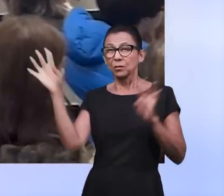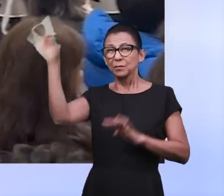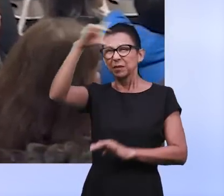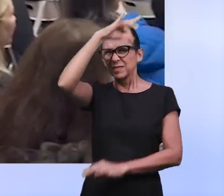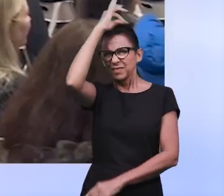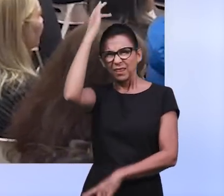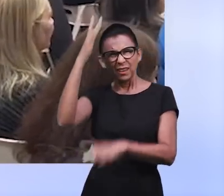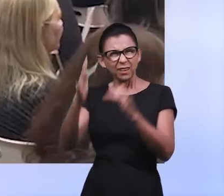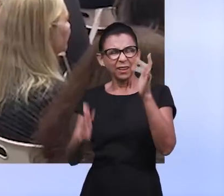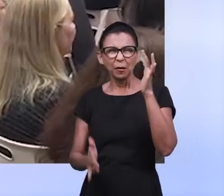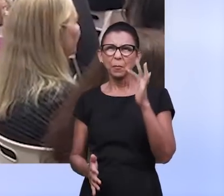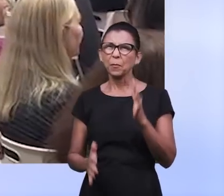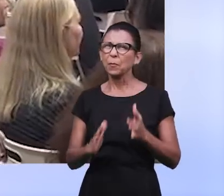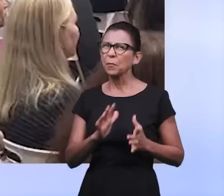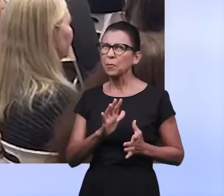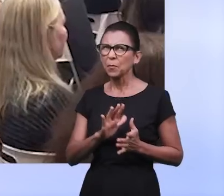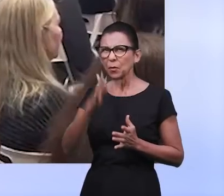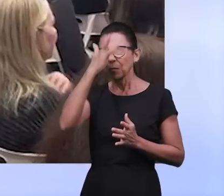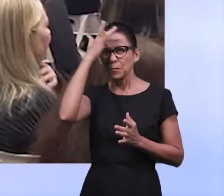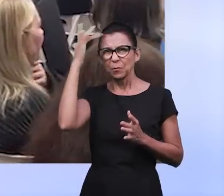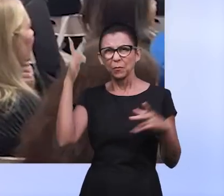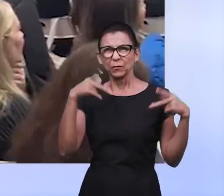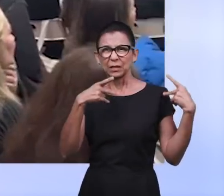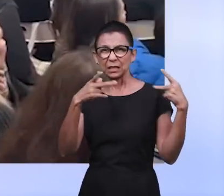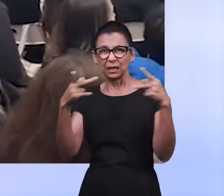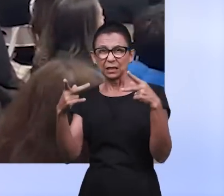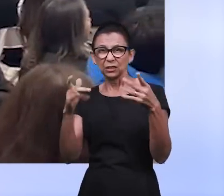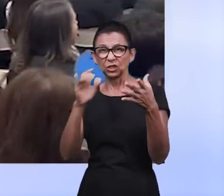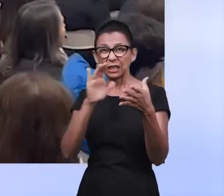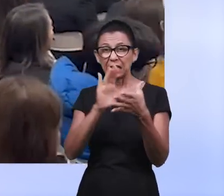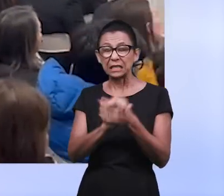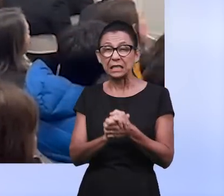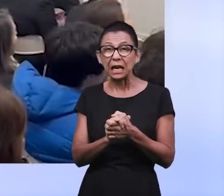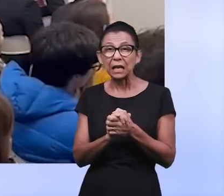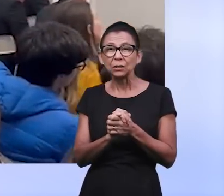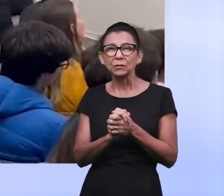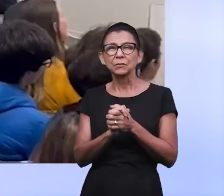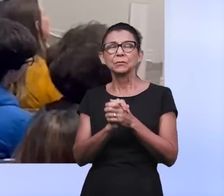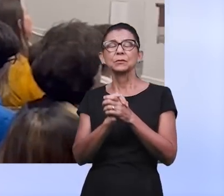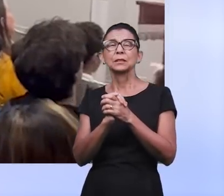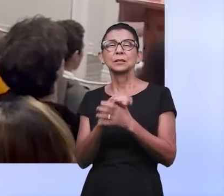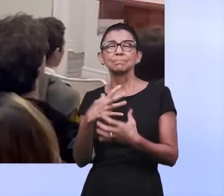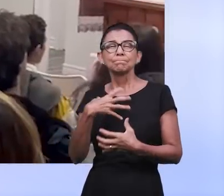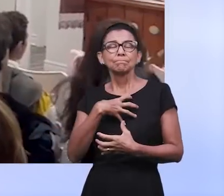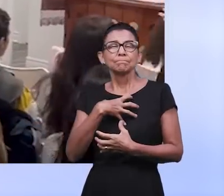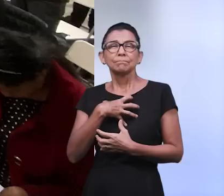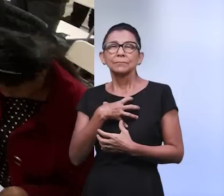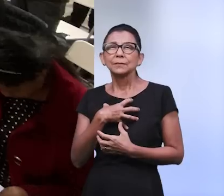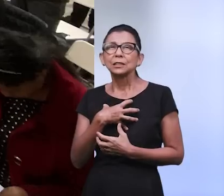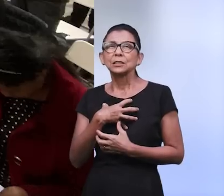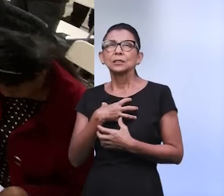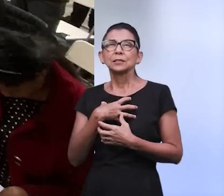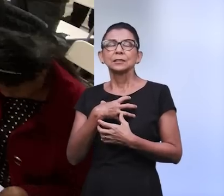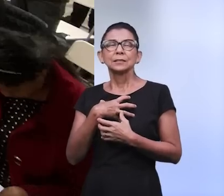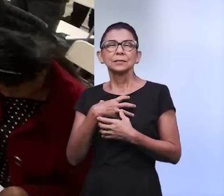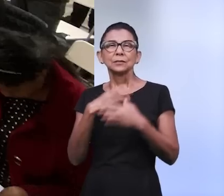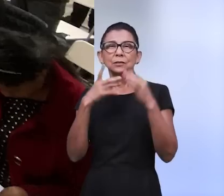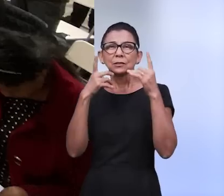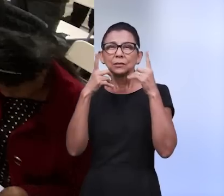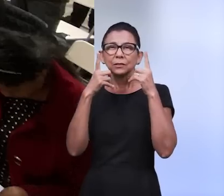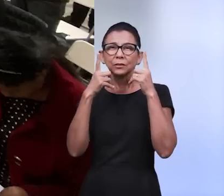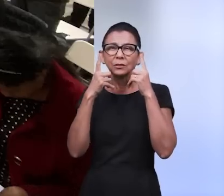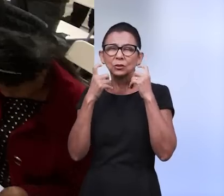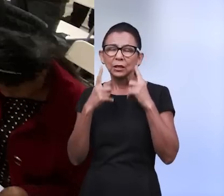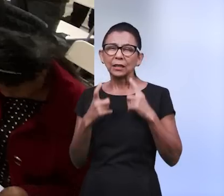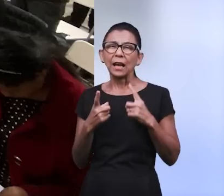estava visitando se quebrantou de maneira especial e expressou o desejo de permanecer no nosso meio. O culto em Toronto se